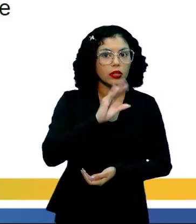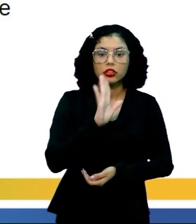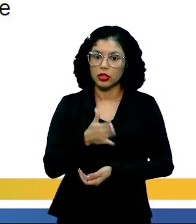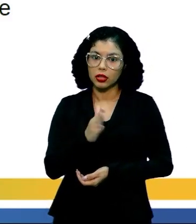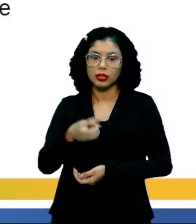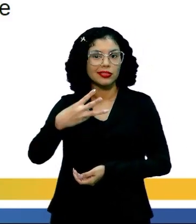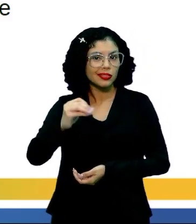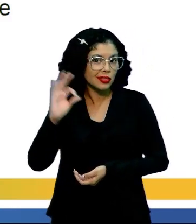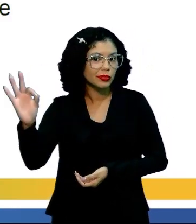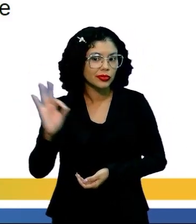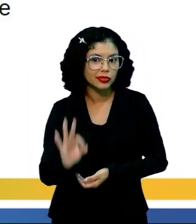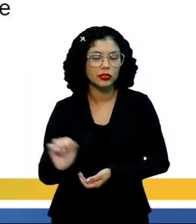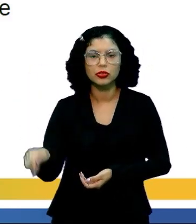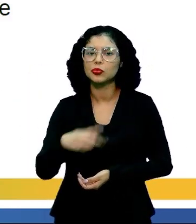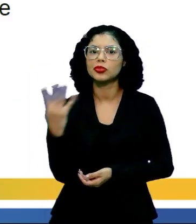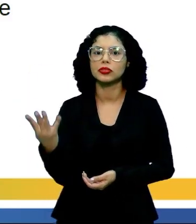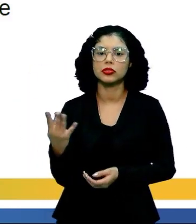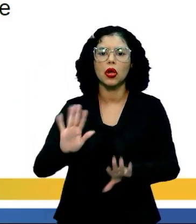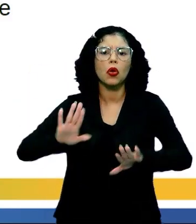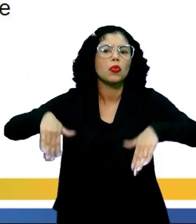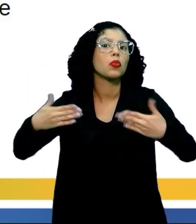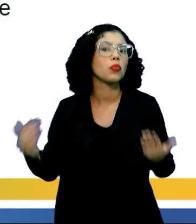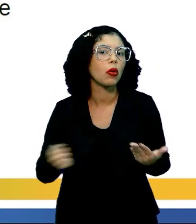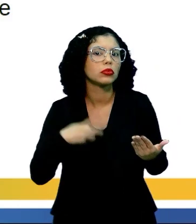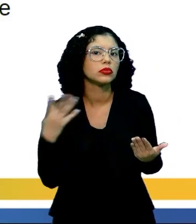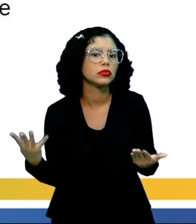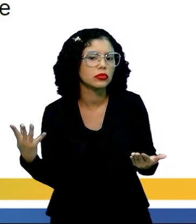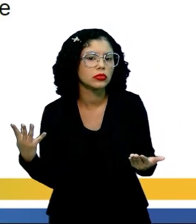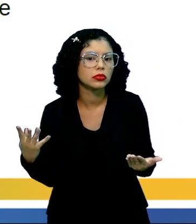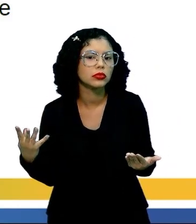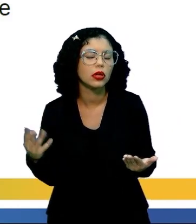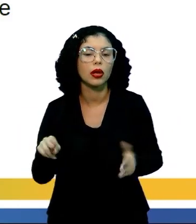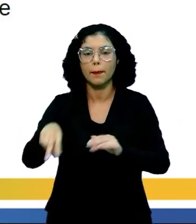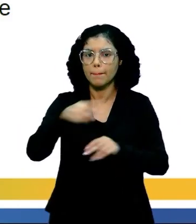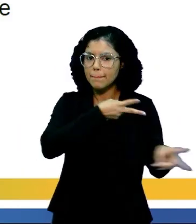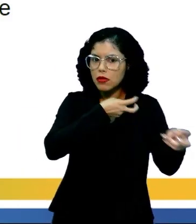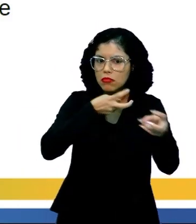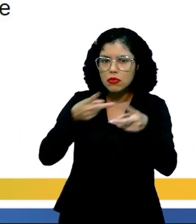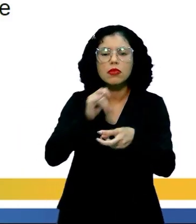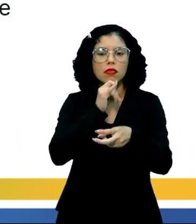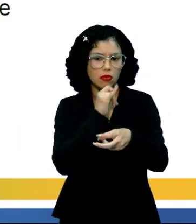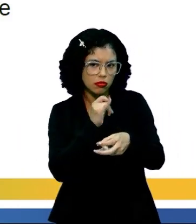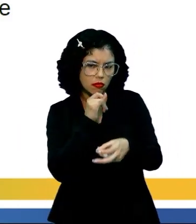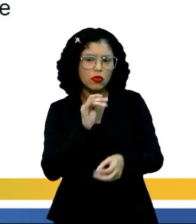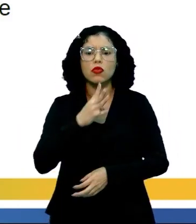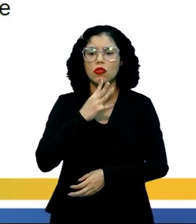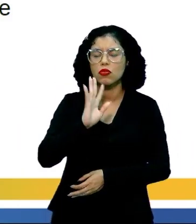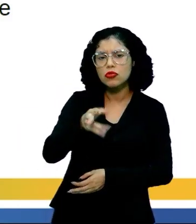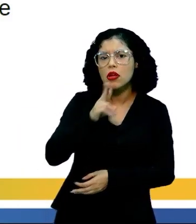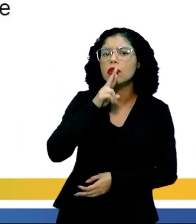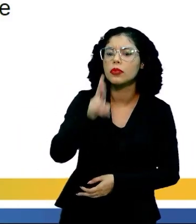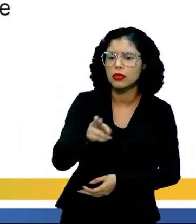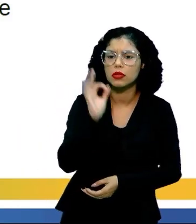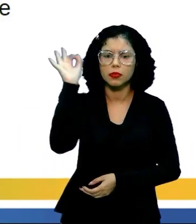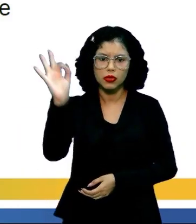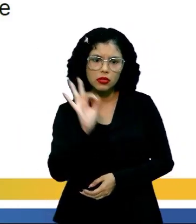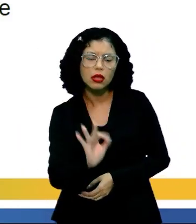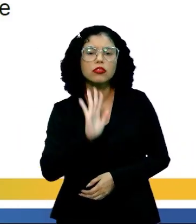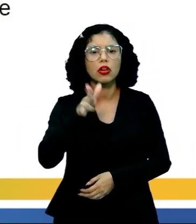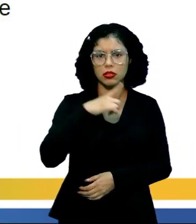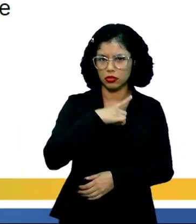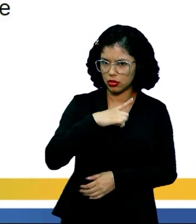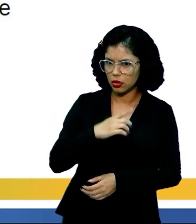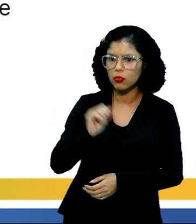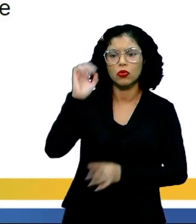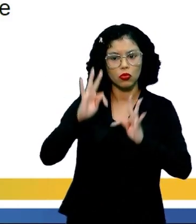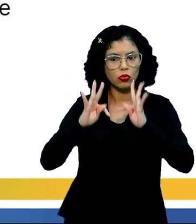é 30% de uma quantia. Que quantia é essa? Note que nesse exemplo já conhecemos o resultado, ou seja, nós já temos o